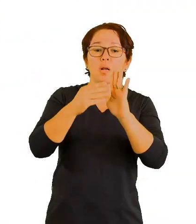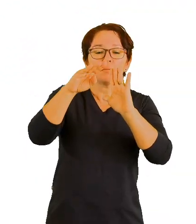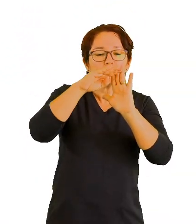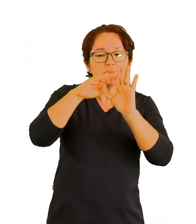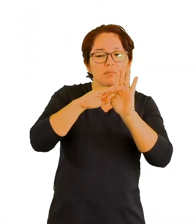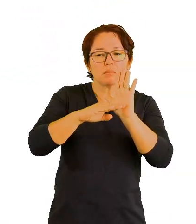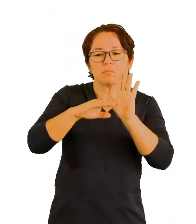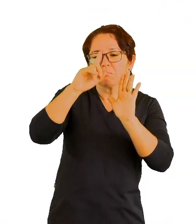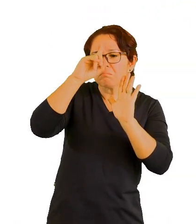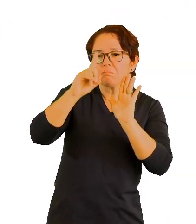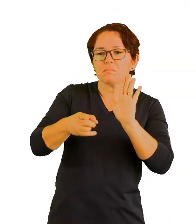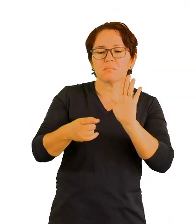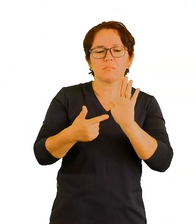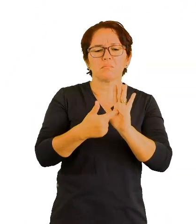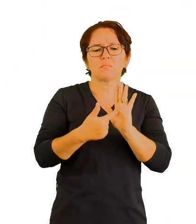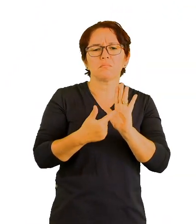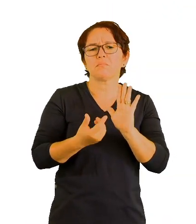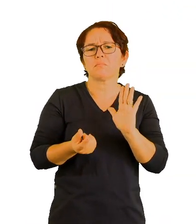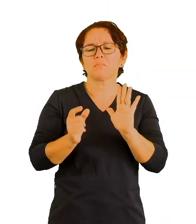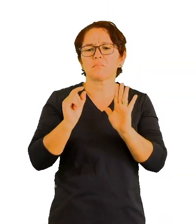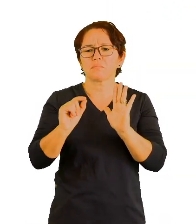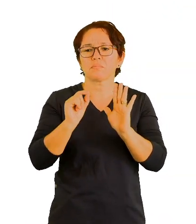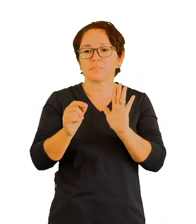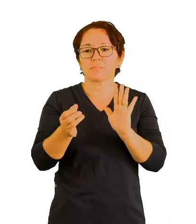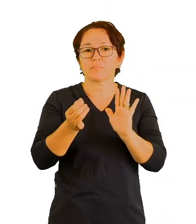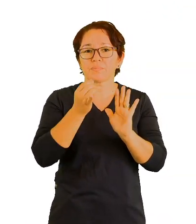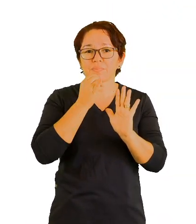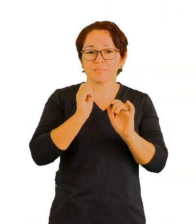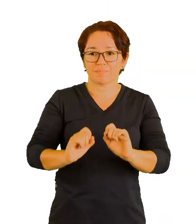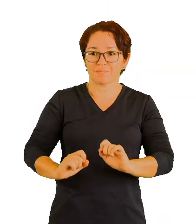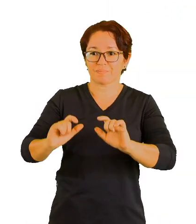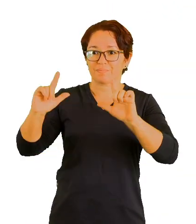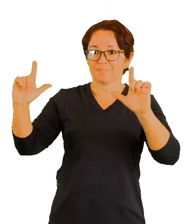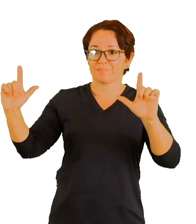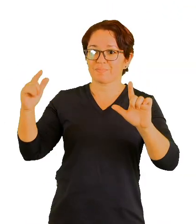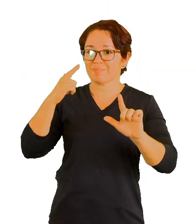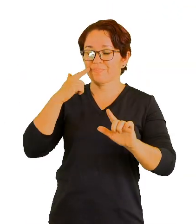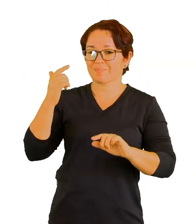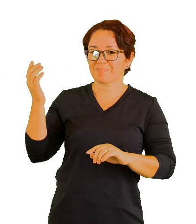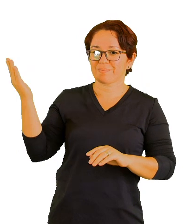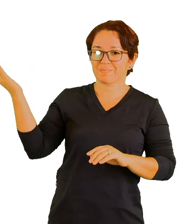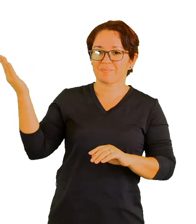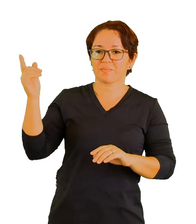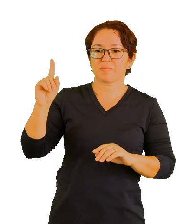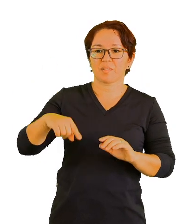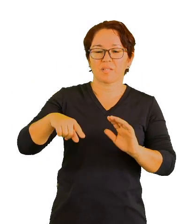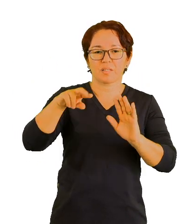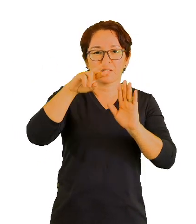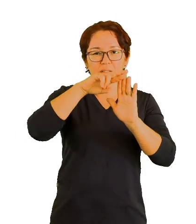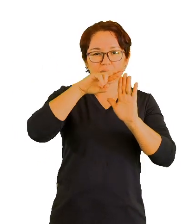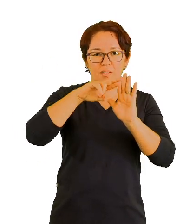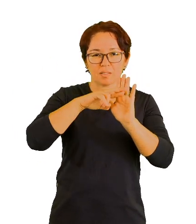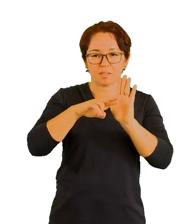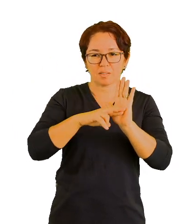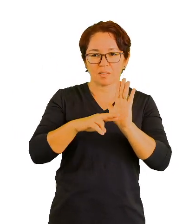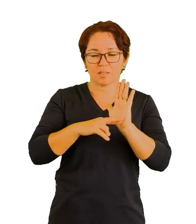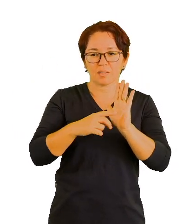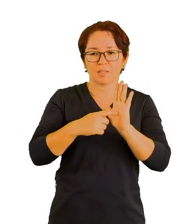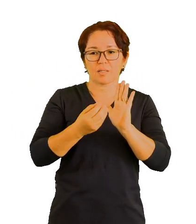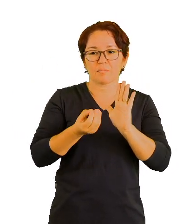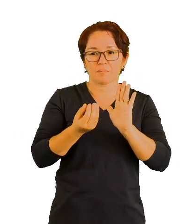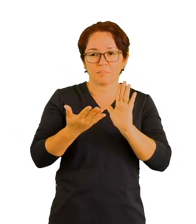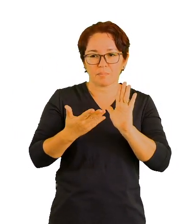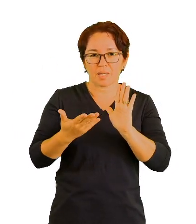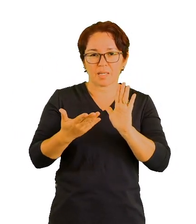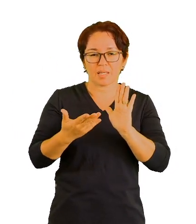mesmo? O regimento escolar, como o próprio slide mostra, é o documento administrativo e